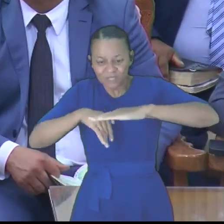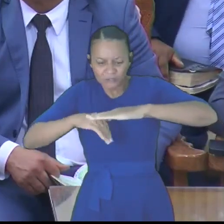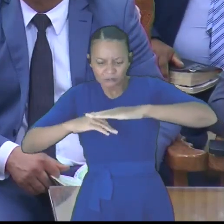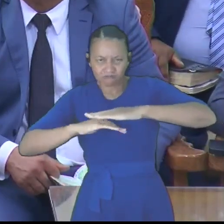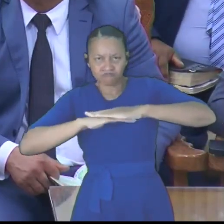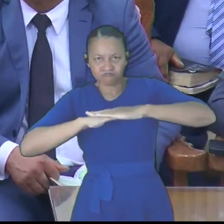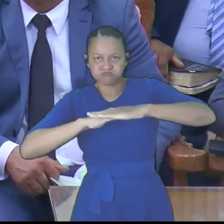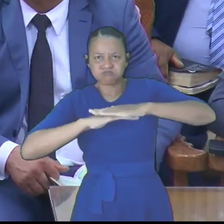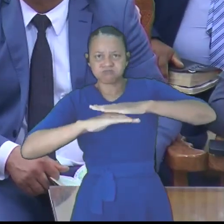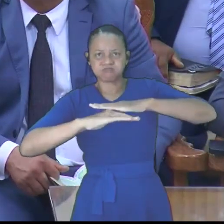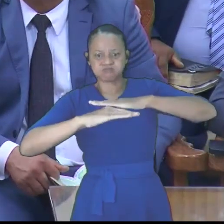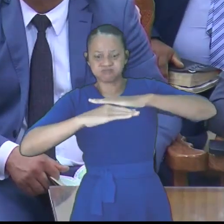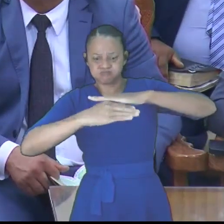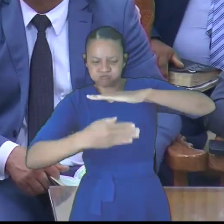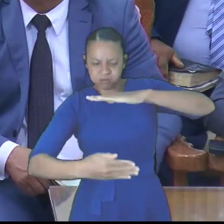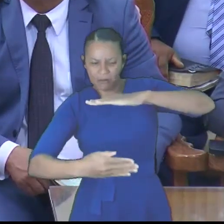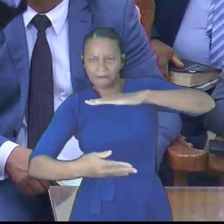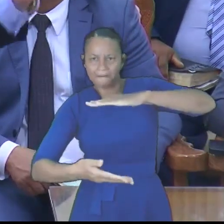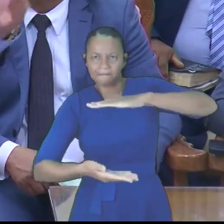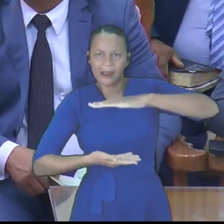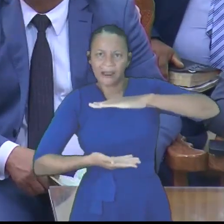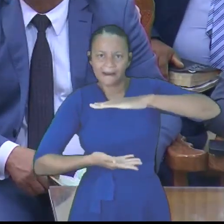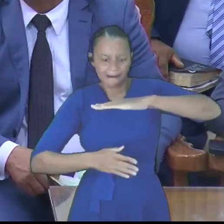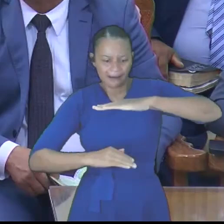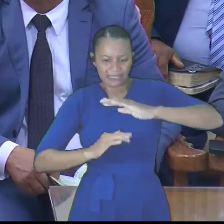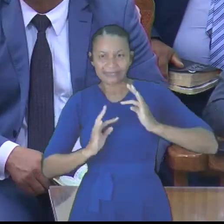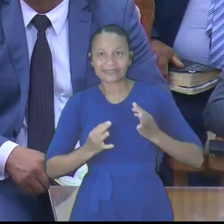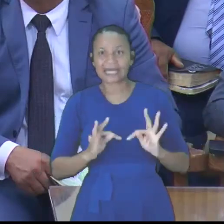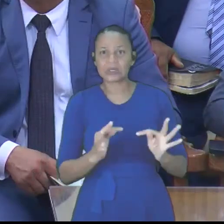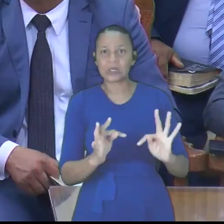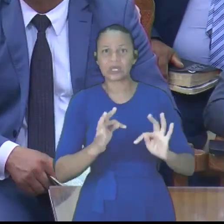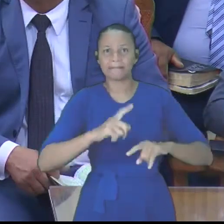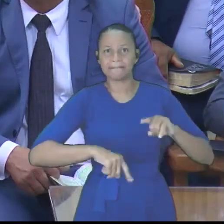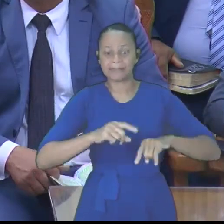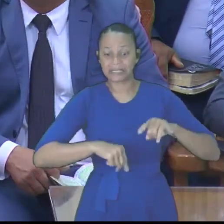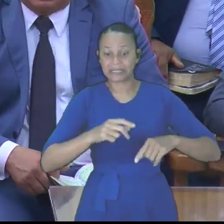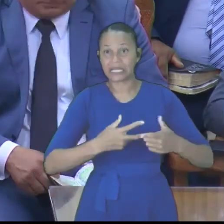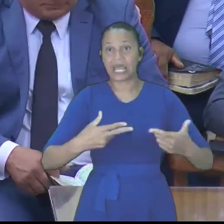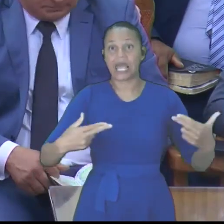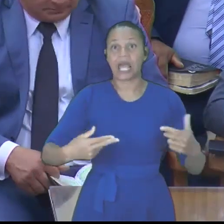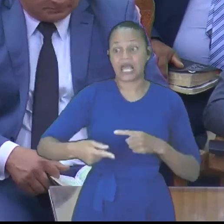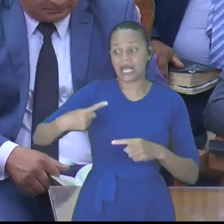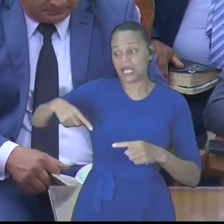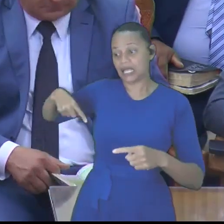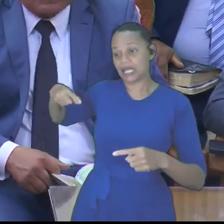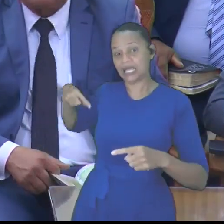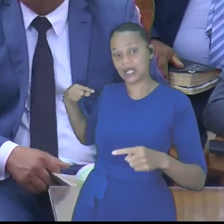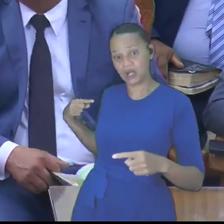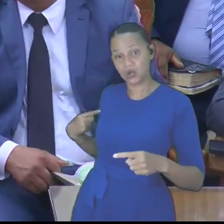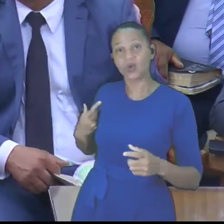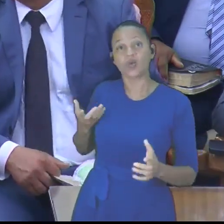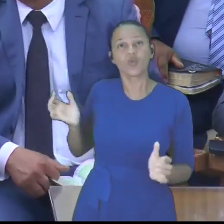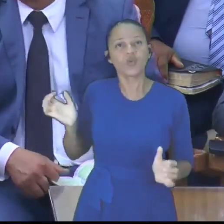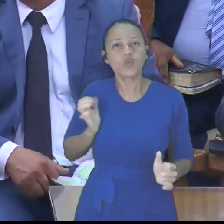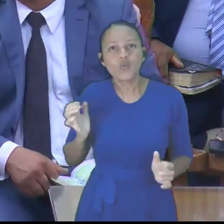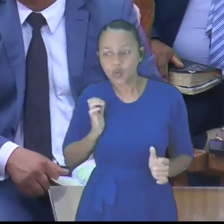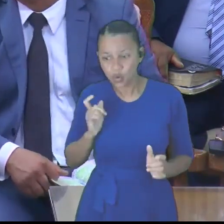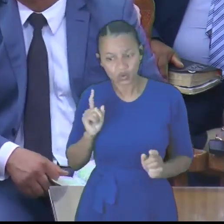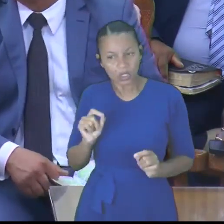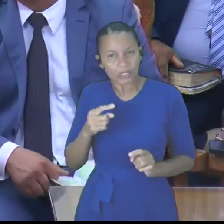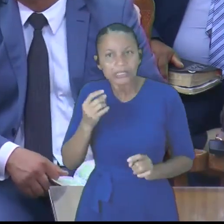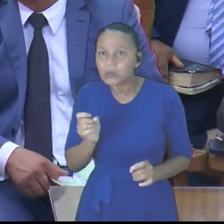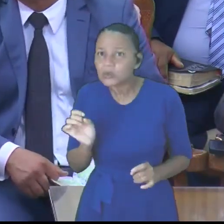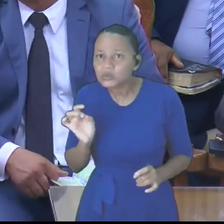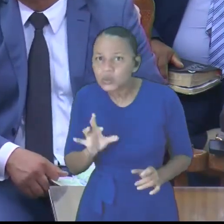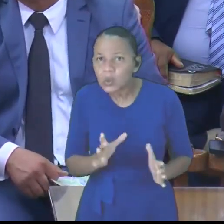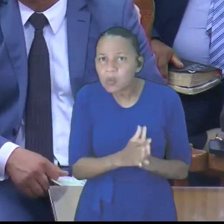com aparelhada de tudo. E o Senhor já falou isso naquele tempo, irmão. Diz que eles vão, interessante que não são os